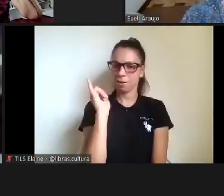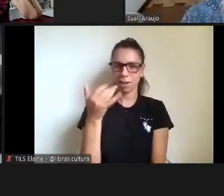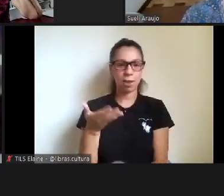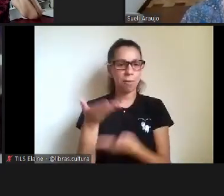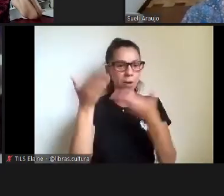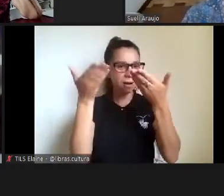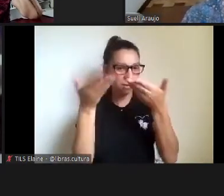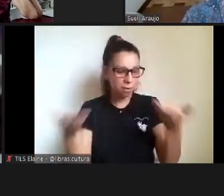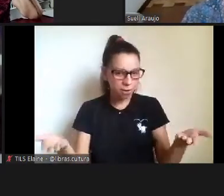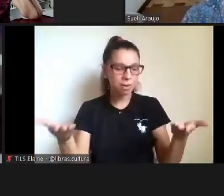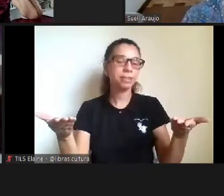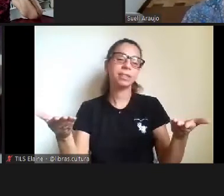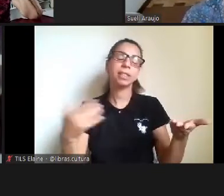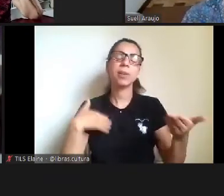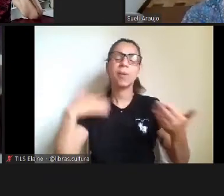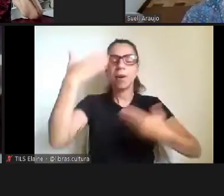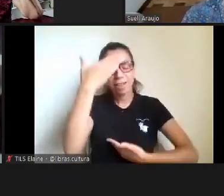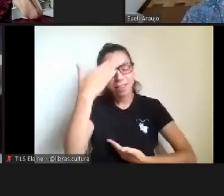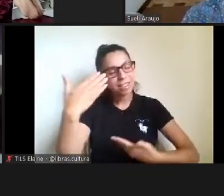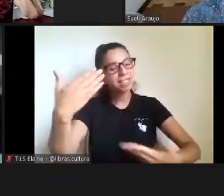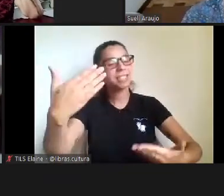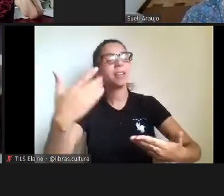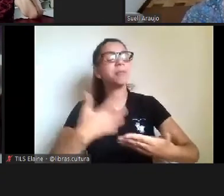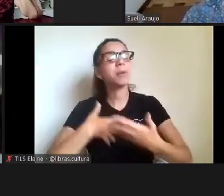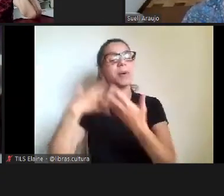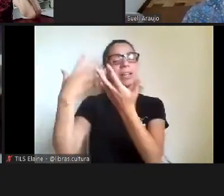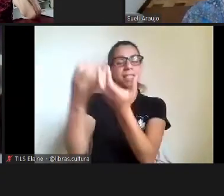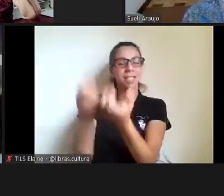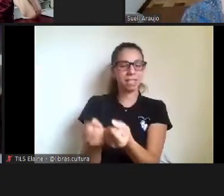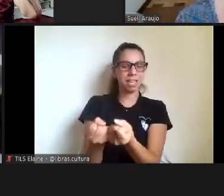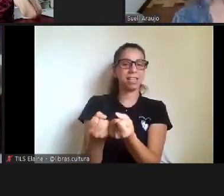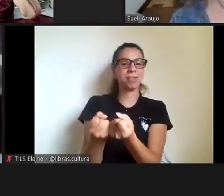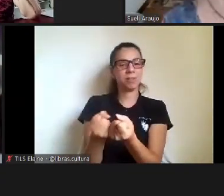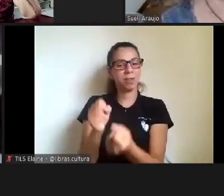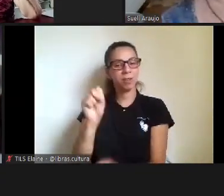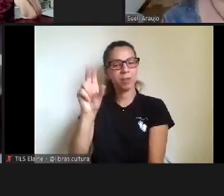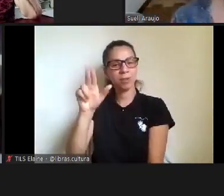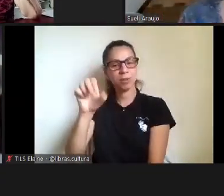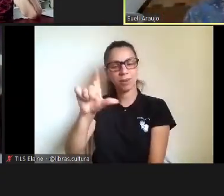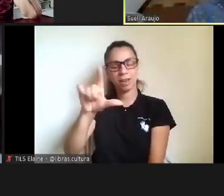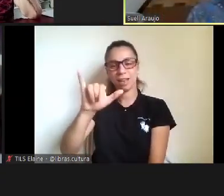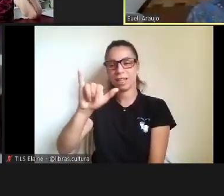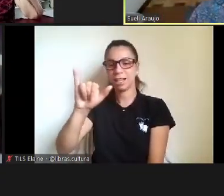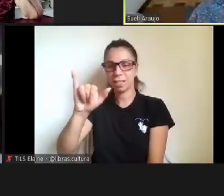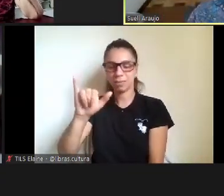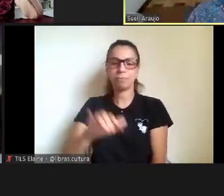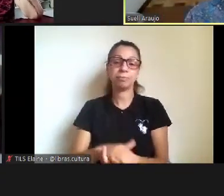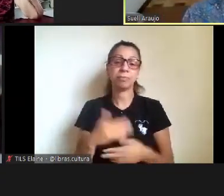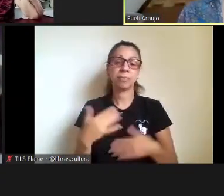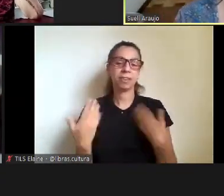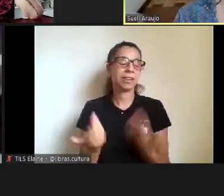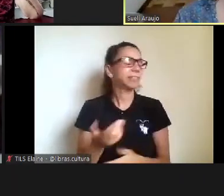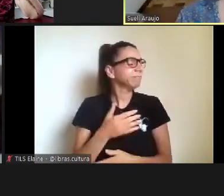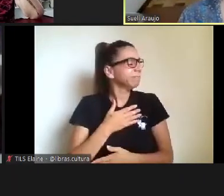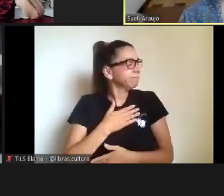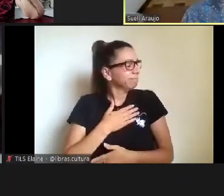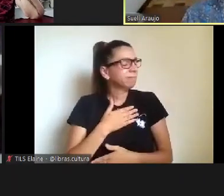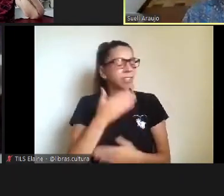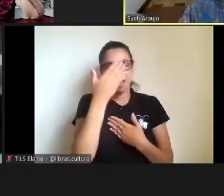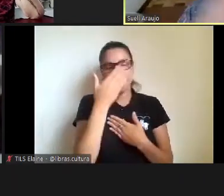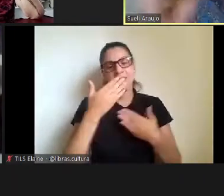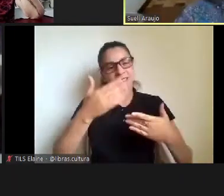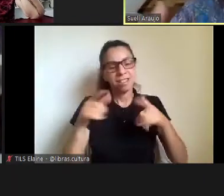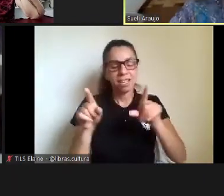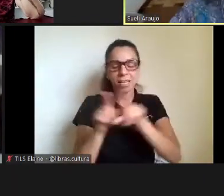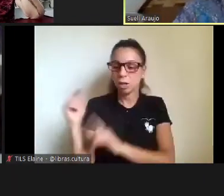agora, agradecendo mais uma vez por o aceite esse convite, viu, Sueli? Gente, eu só tenho a agradecer, agradecer